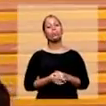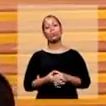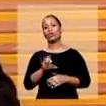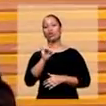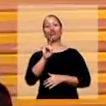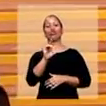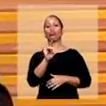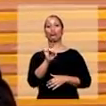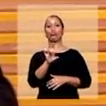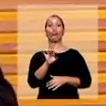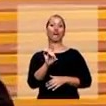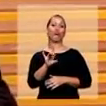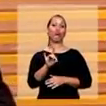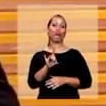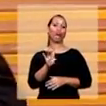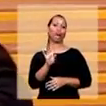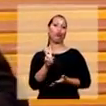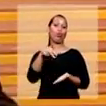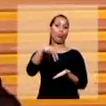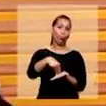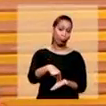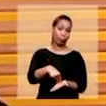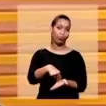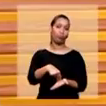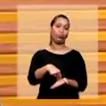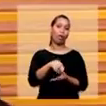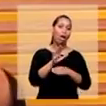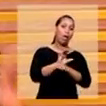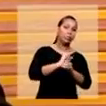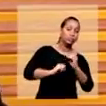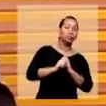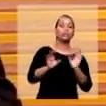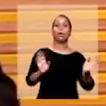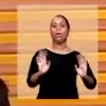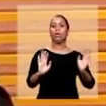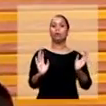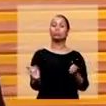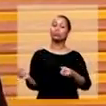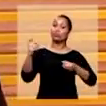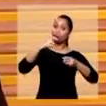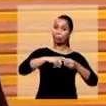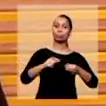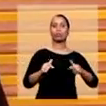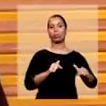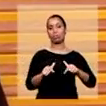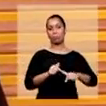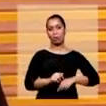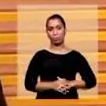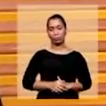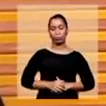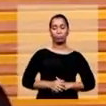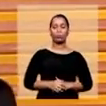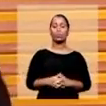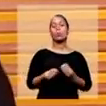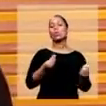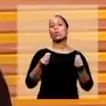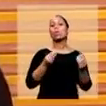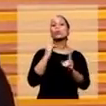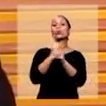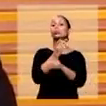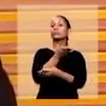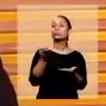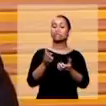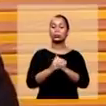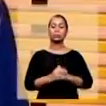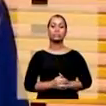e não apenas de forma alguma assistencialista, mas sim de recolocação de mercado de trabalho. Como que a gente